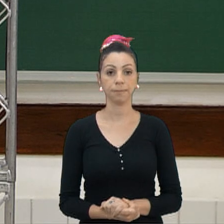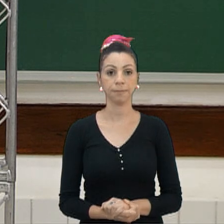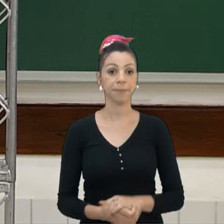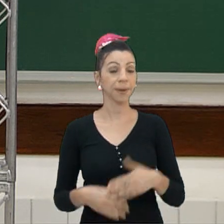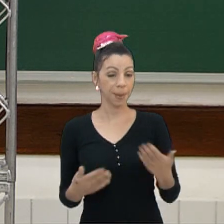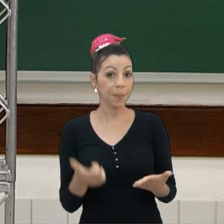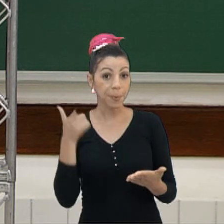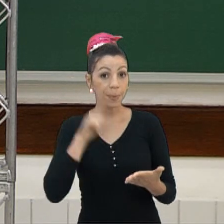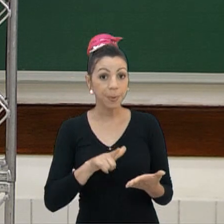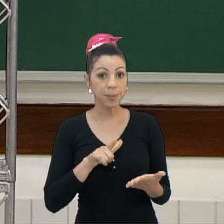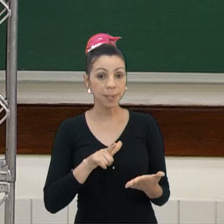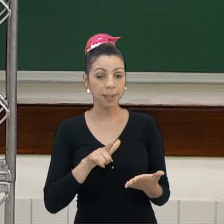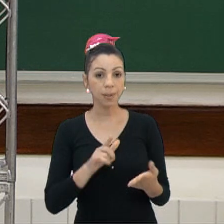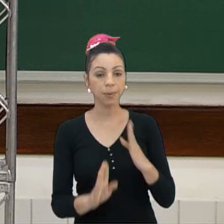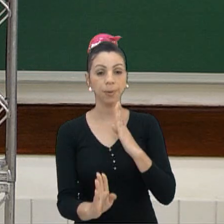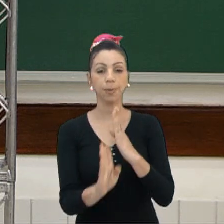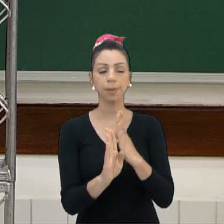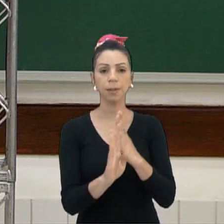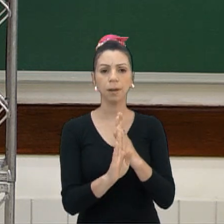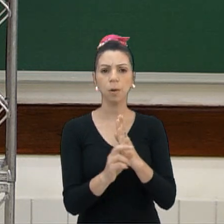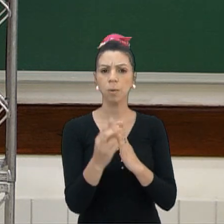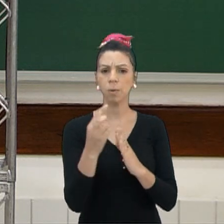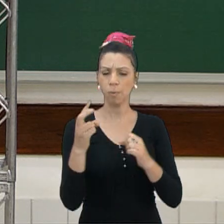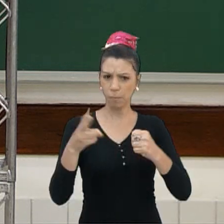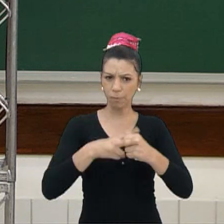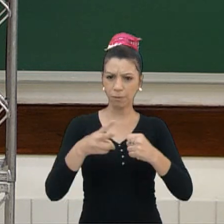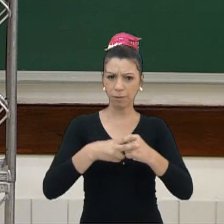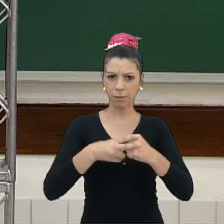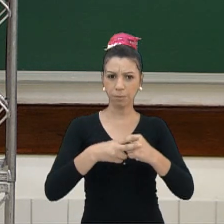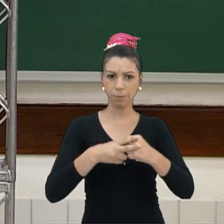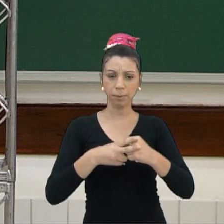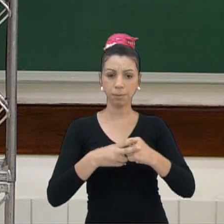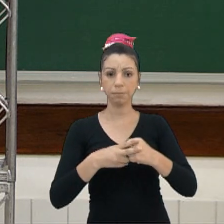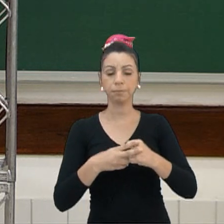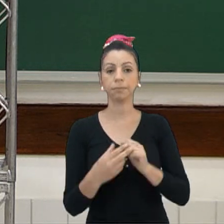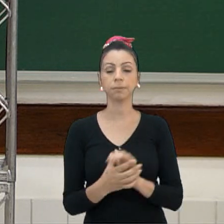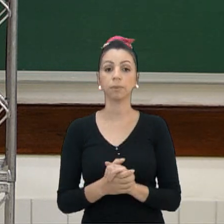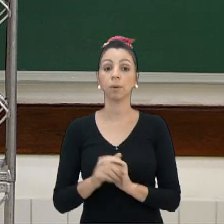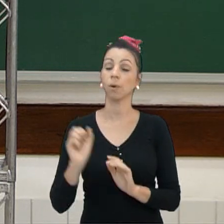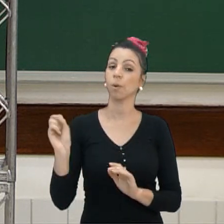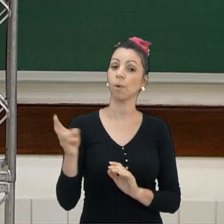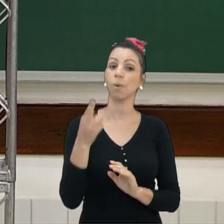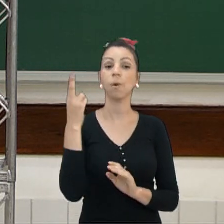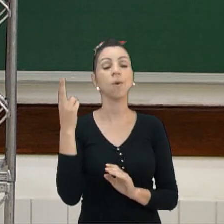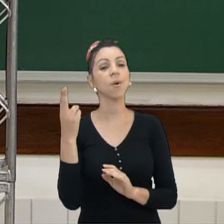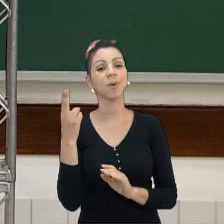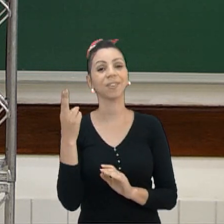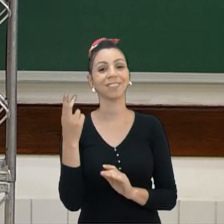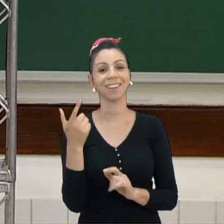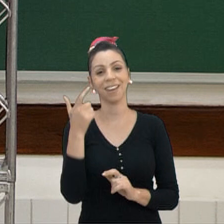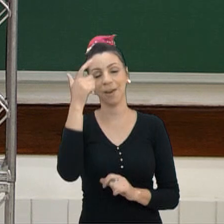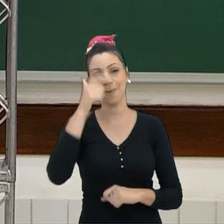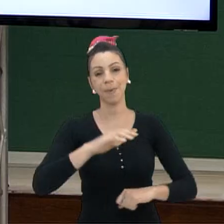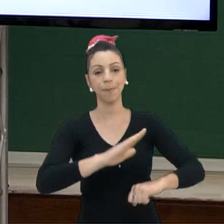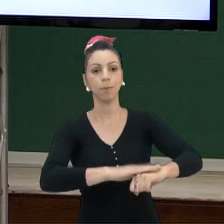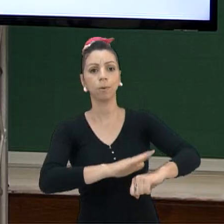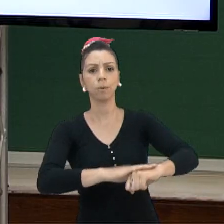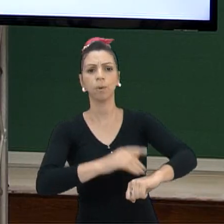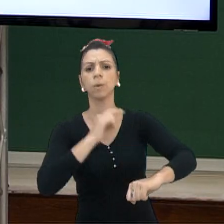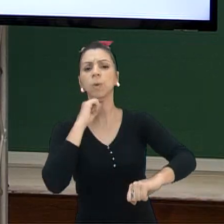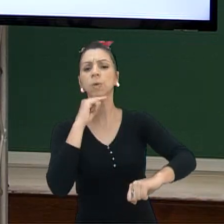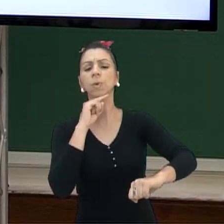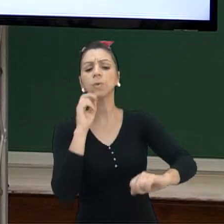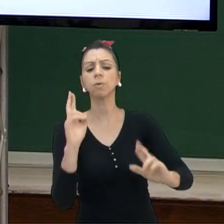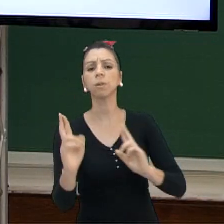Então, conseguiram localizar pelo menos os verbos? Conseguiram? Ou você é uma daquelas pessoas que ainda possuem dúvidas